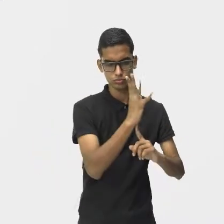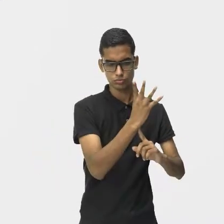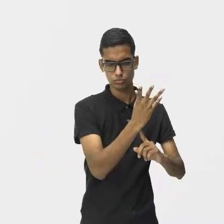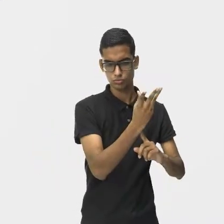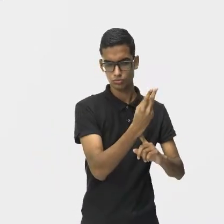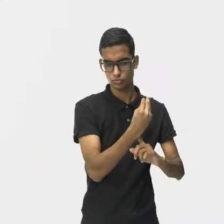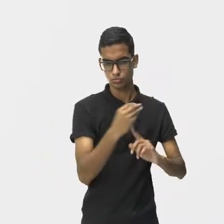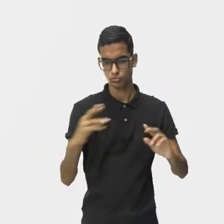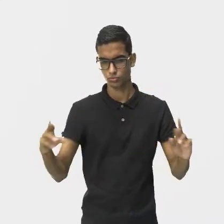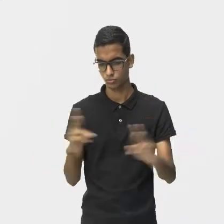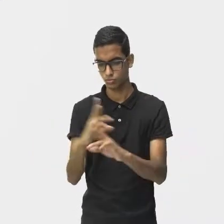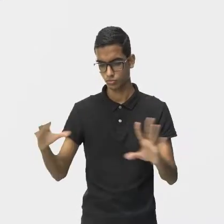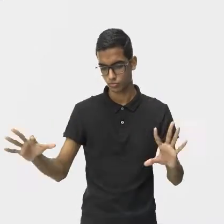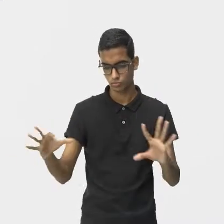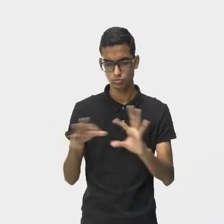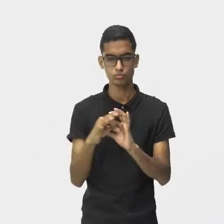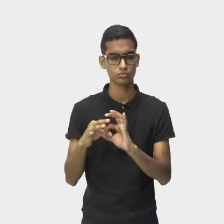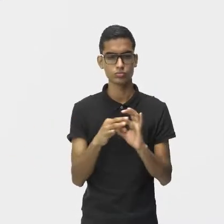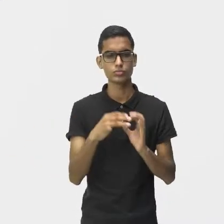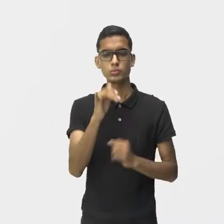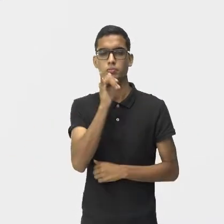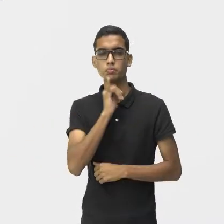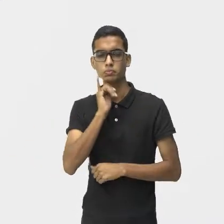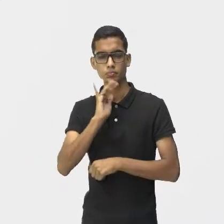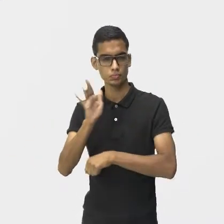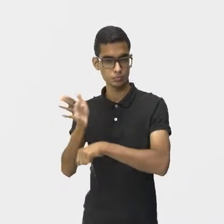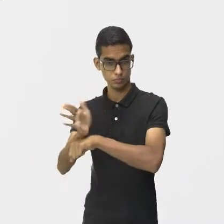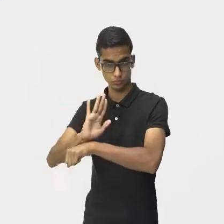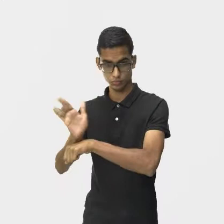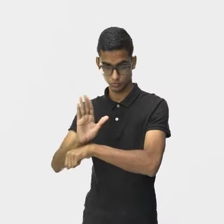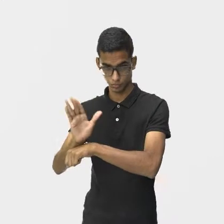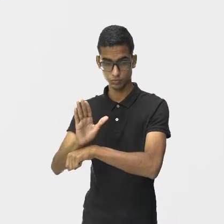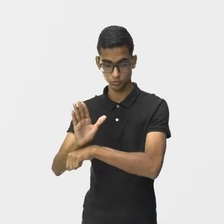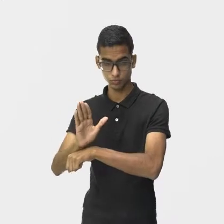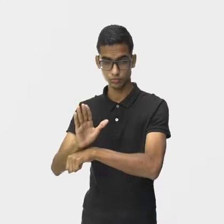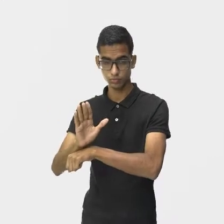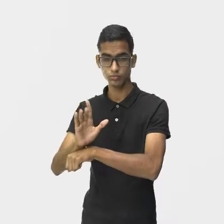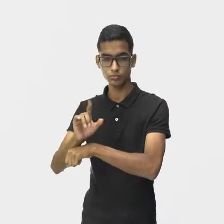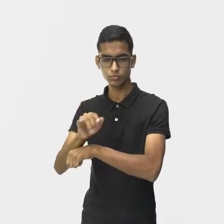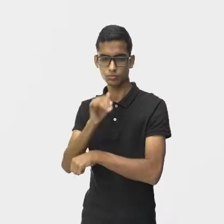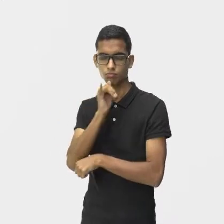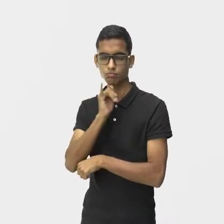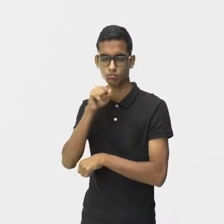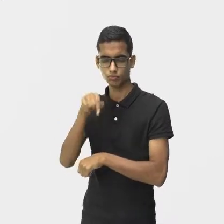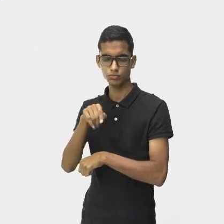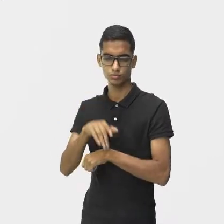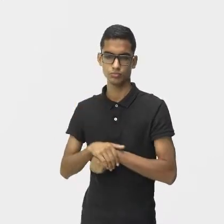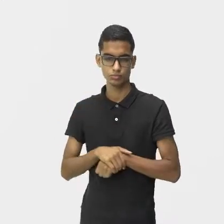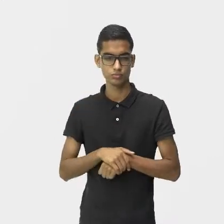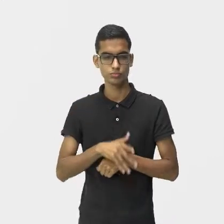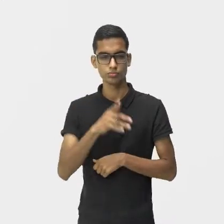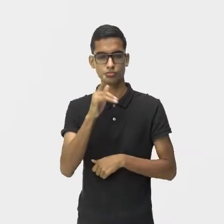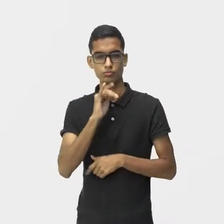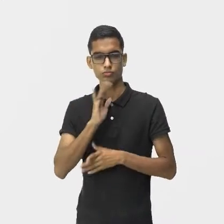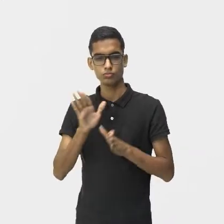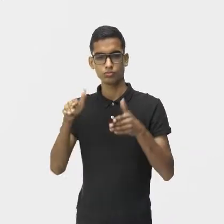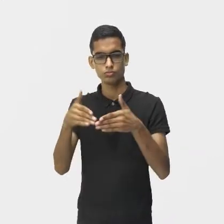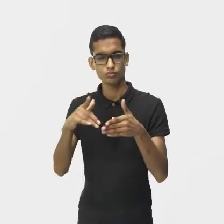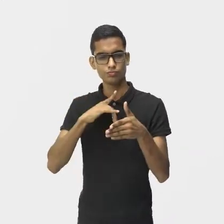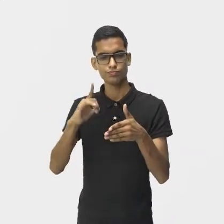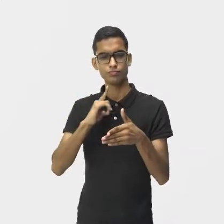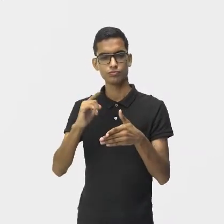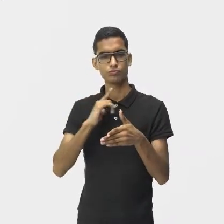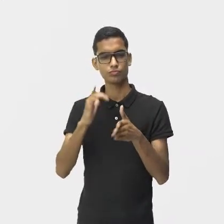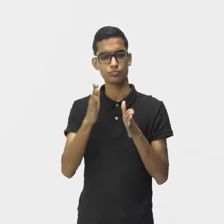O cinema, por exemplo, é uma dessas expressões. A gravação de determinada sequência